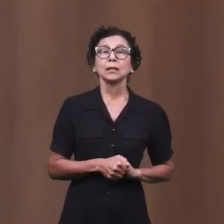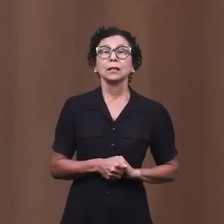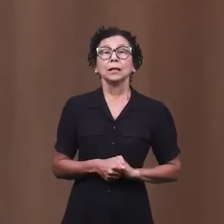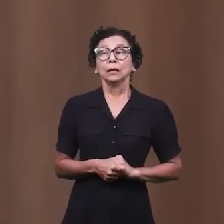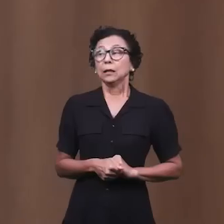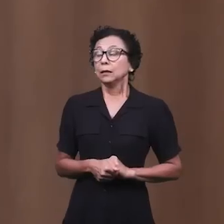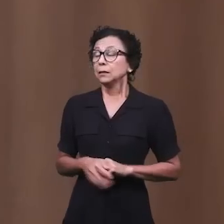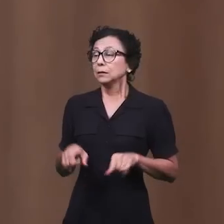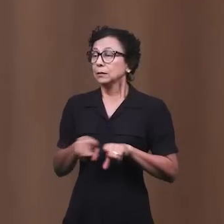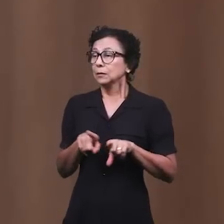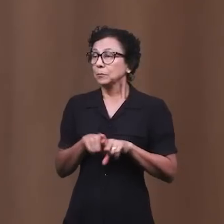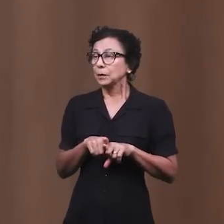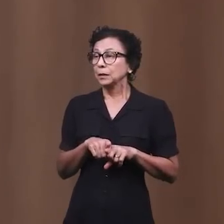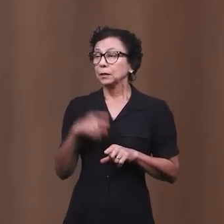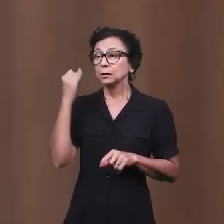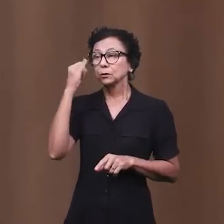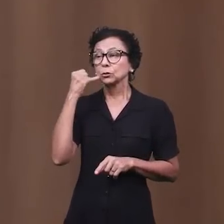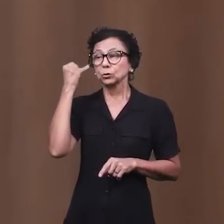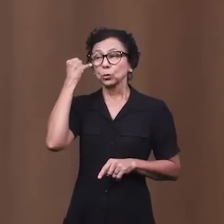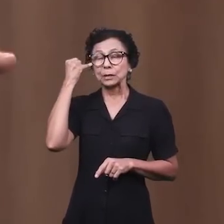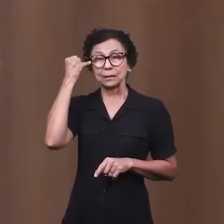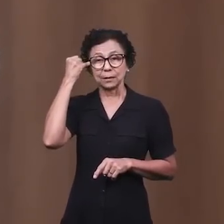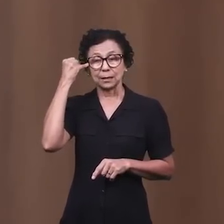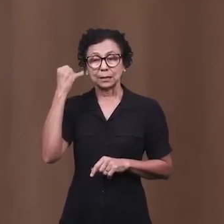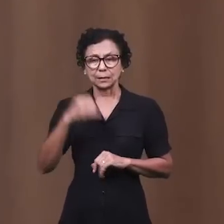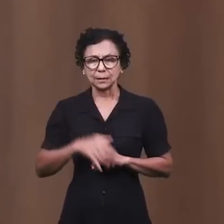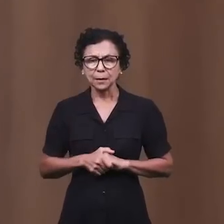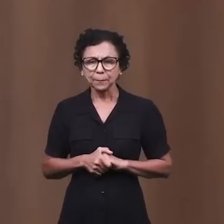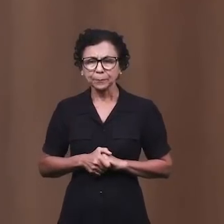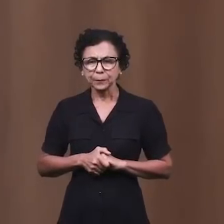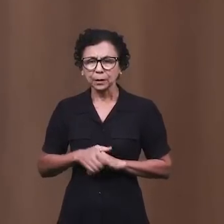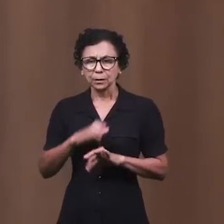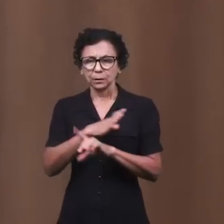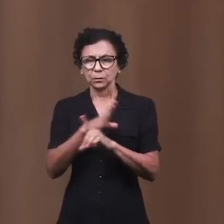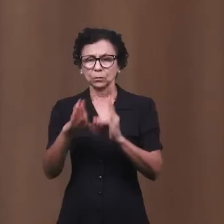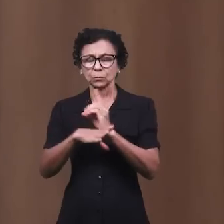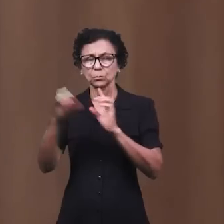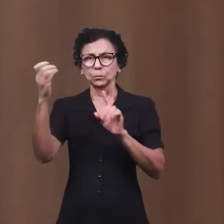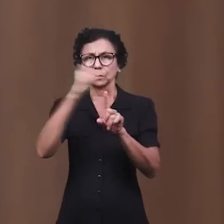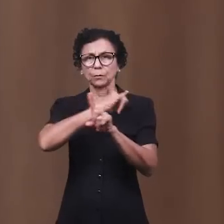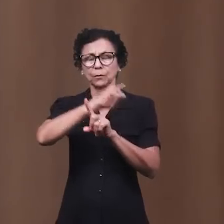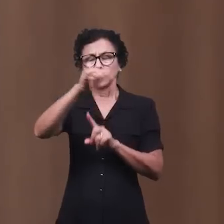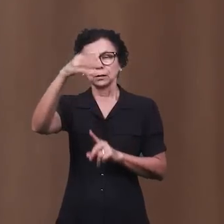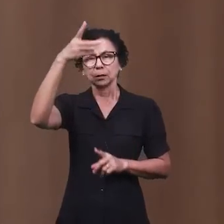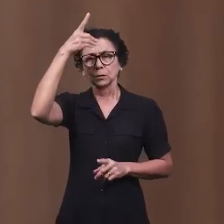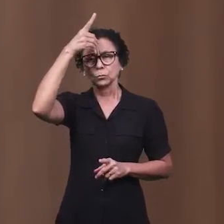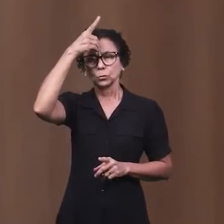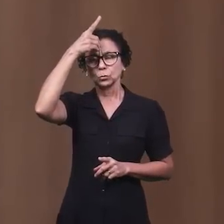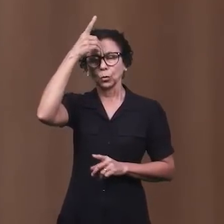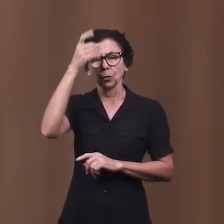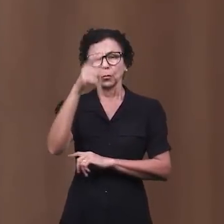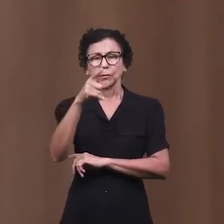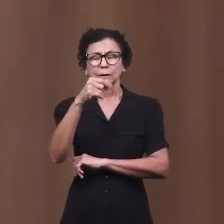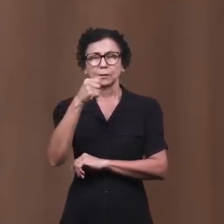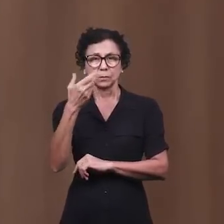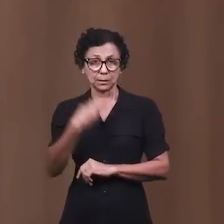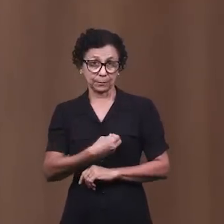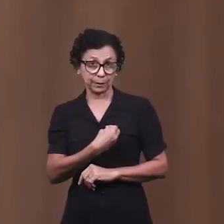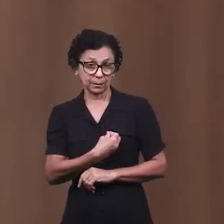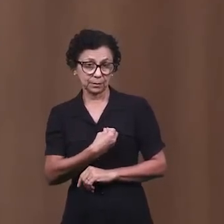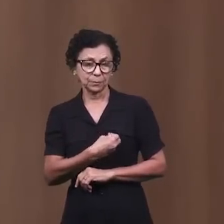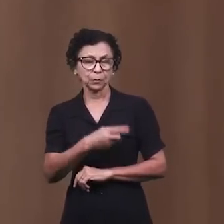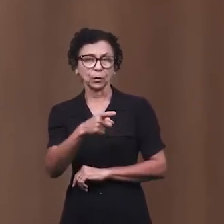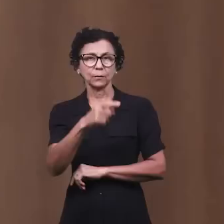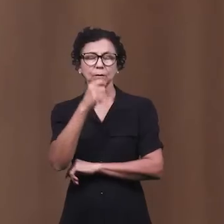Às vezes até, Josias, você ouve um dom no culto profético e você diz assim, esse dom eu acho que é